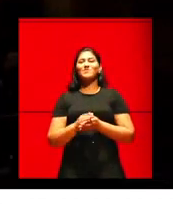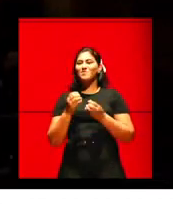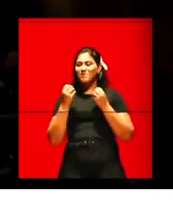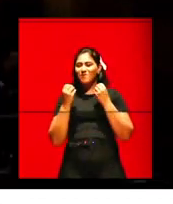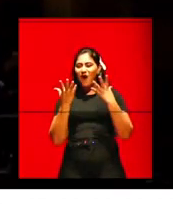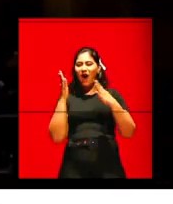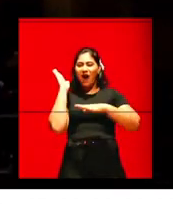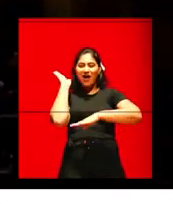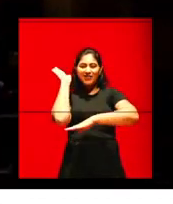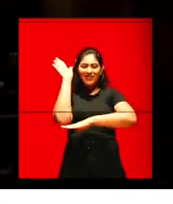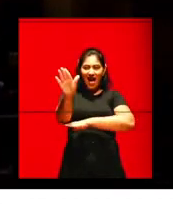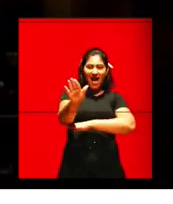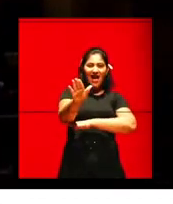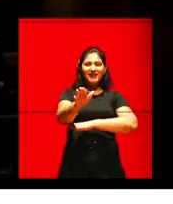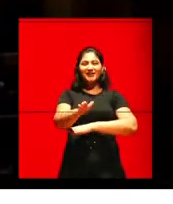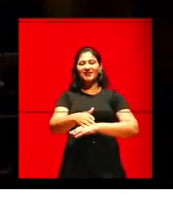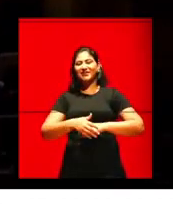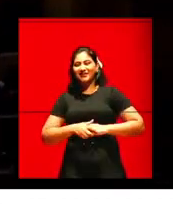tarde, pessoas.